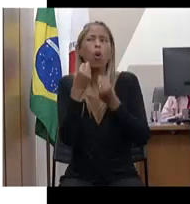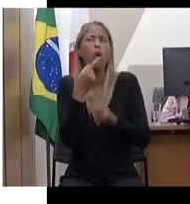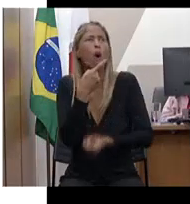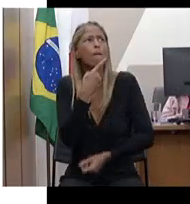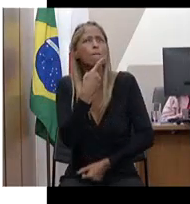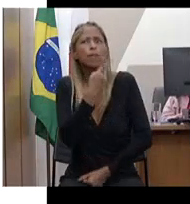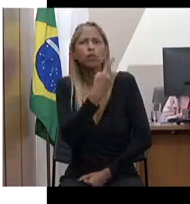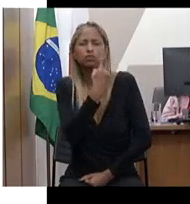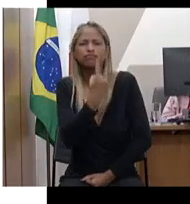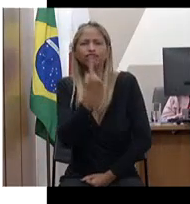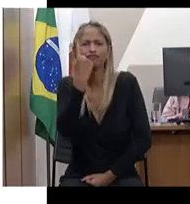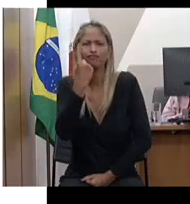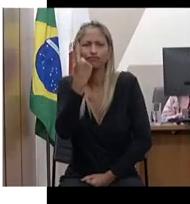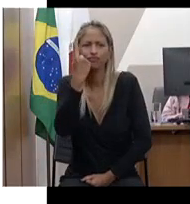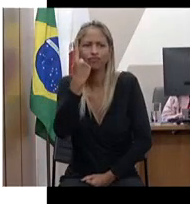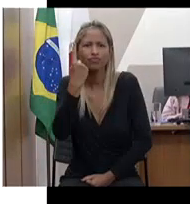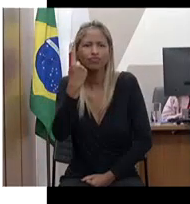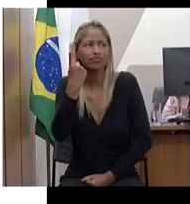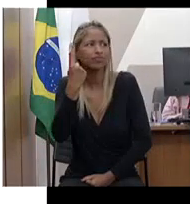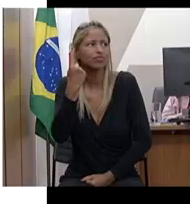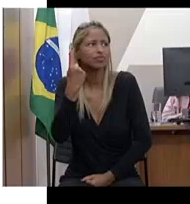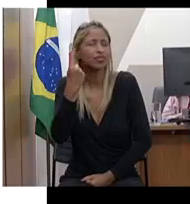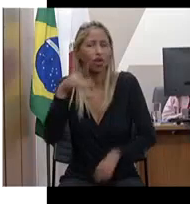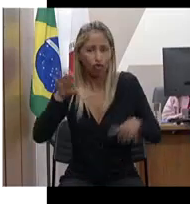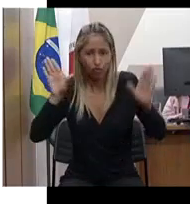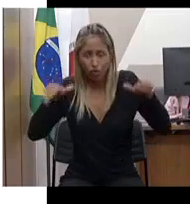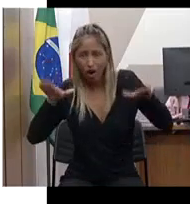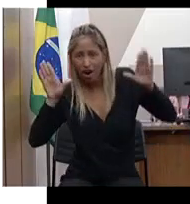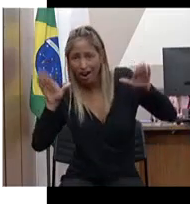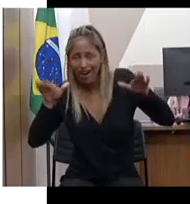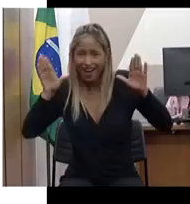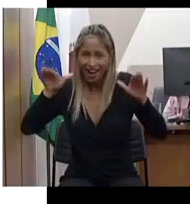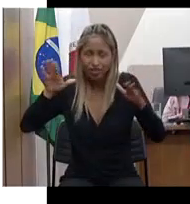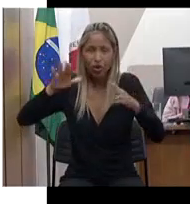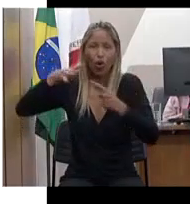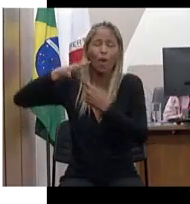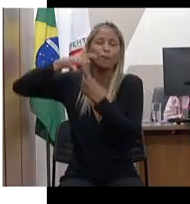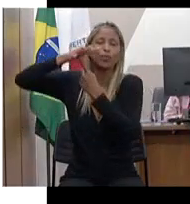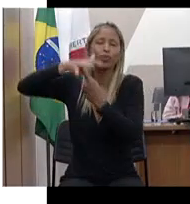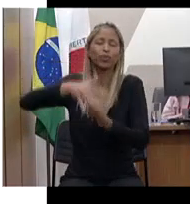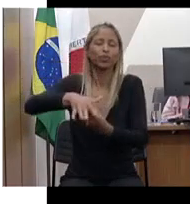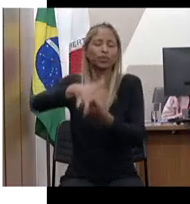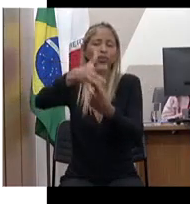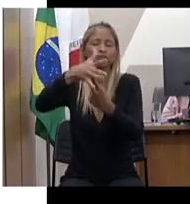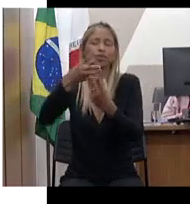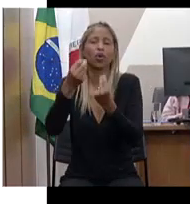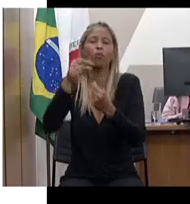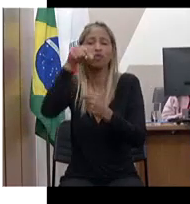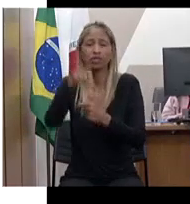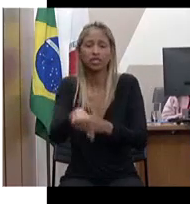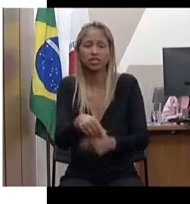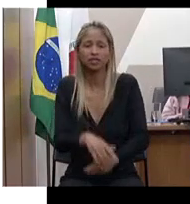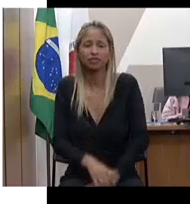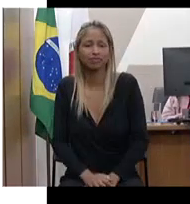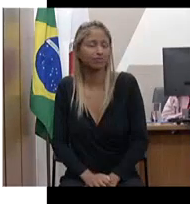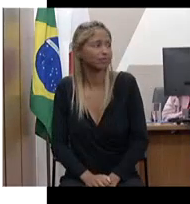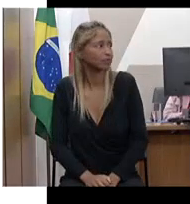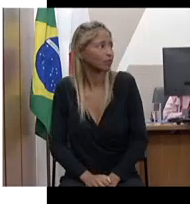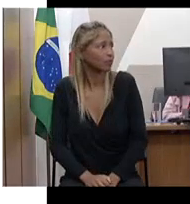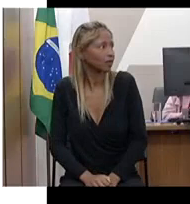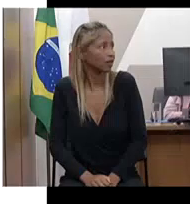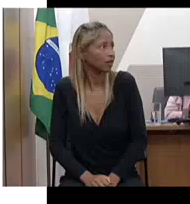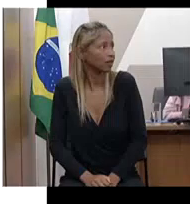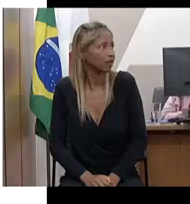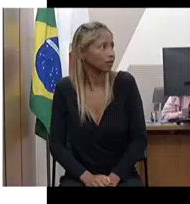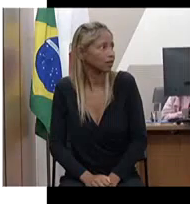esses caras chegaram em cima né não foi voando não foi de helicóptero né E como é que eles vão descer de lá né Então essa